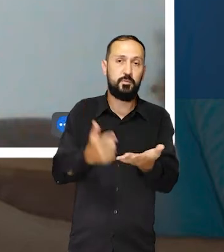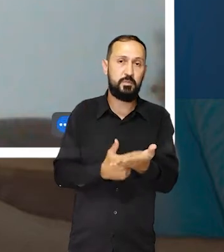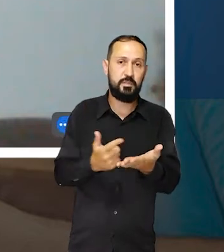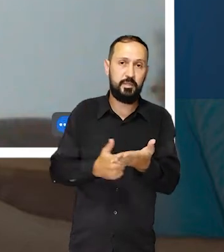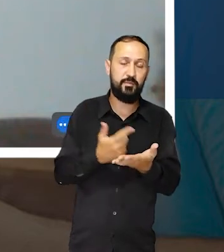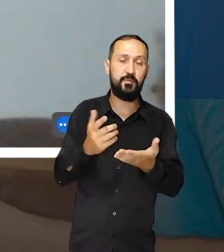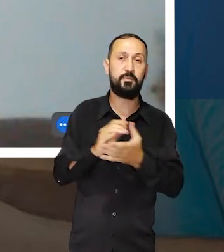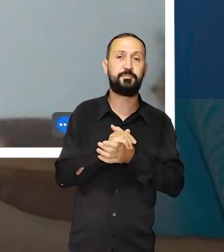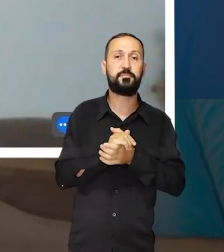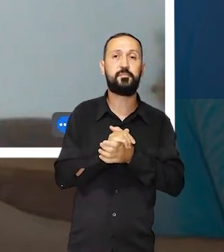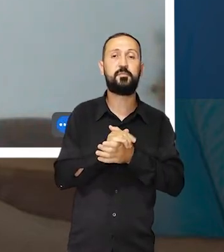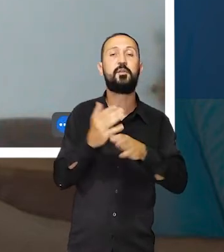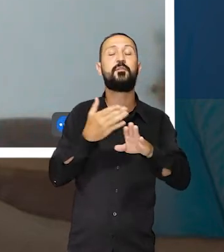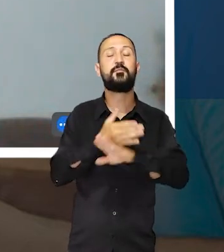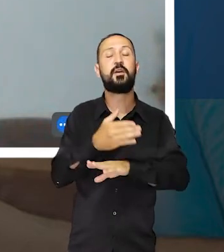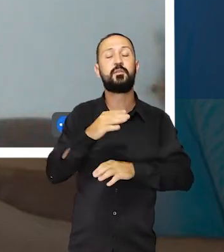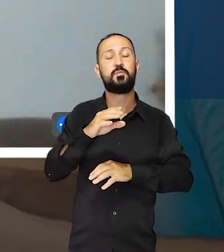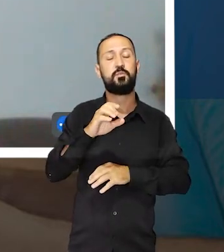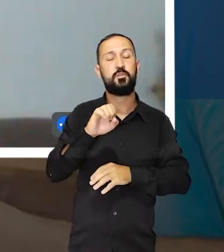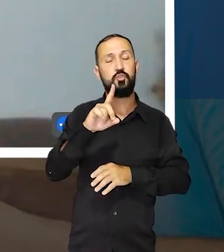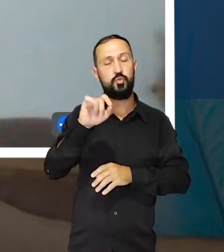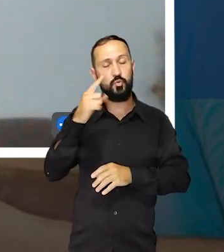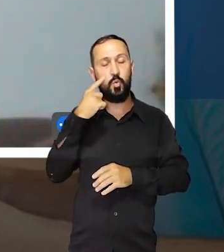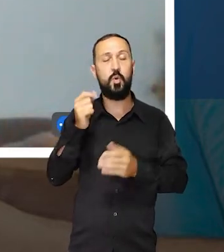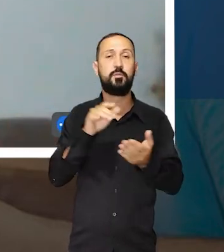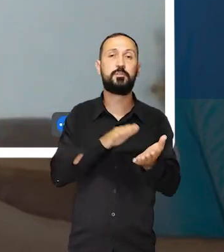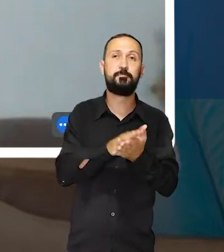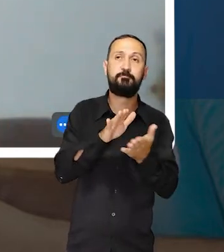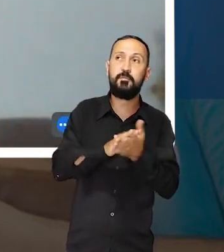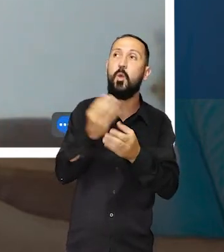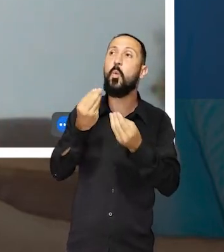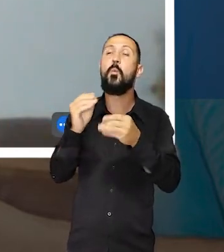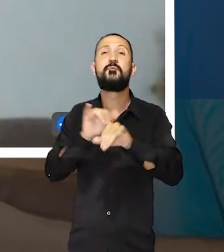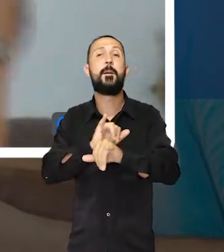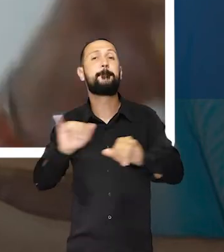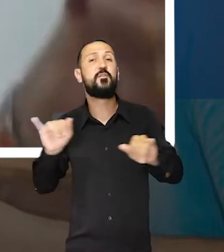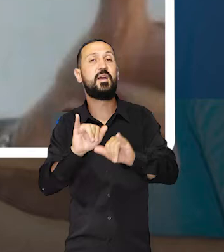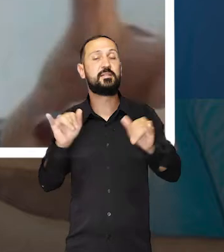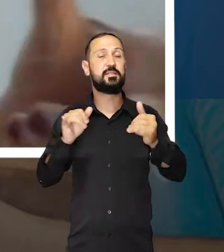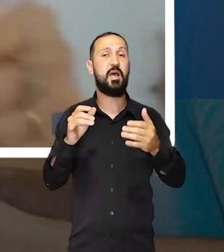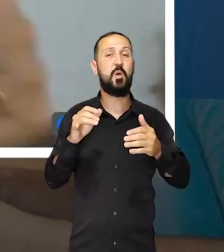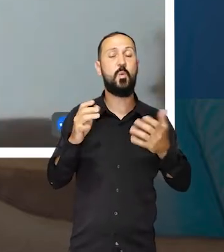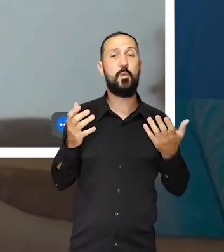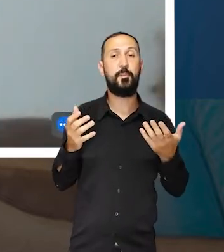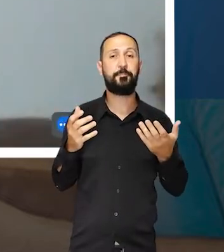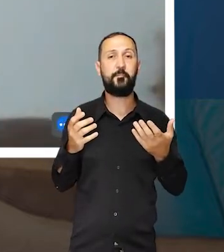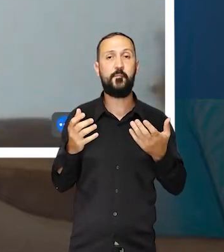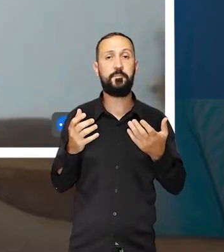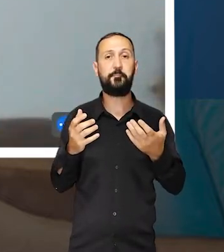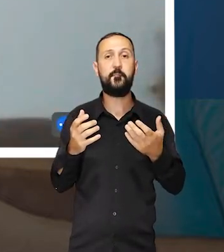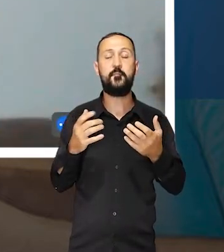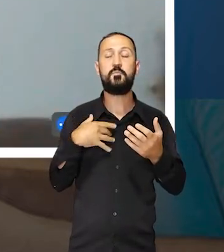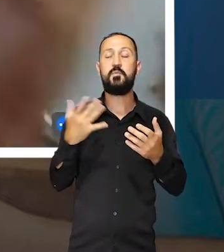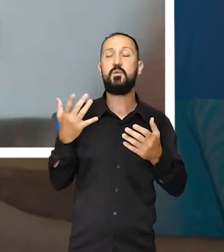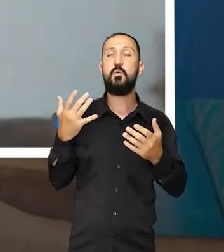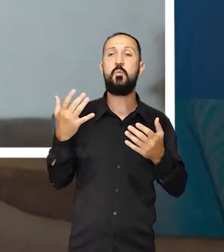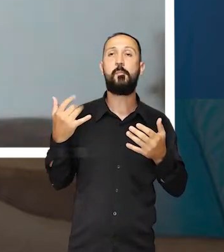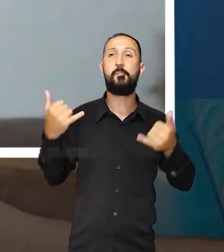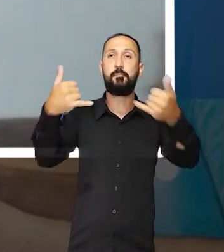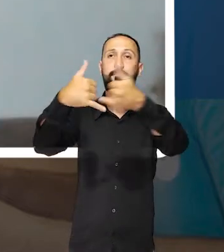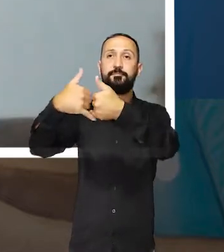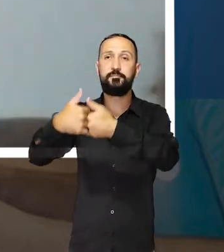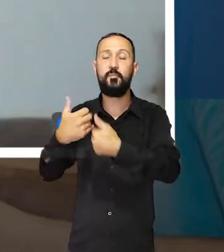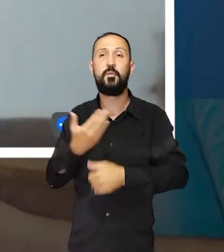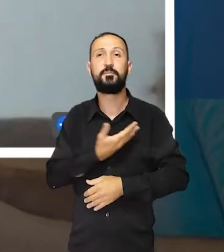de criar o livro, ele vai atrás do editor, da publicação, da divulgação, do